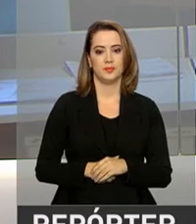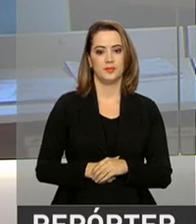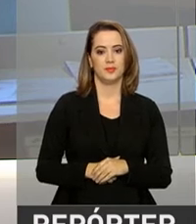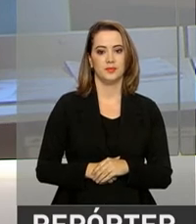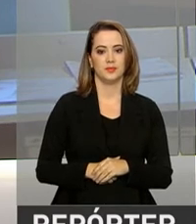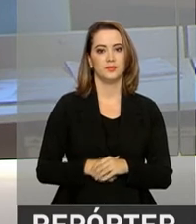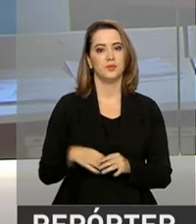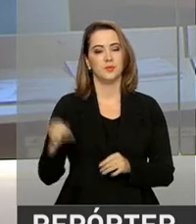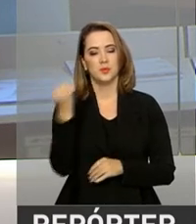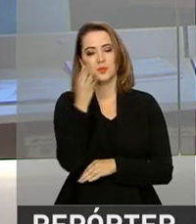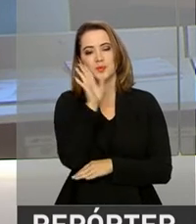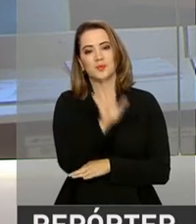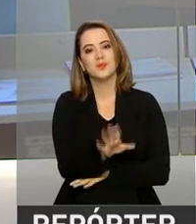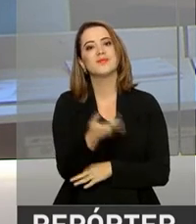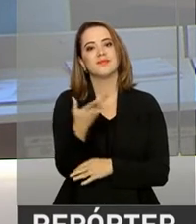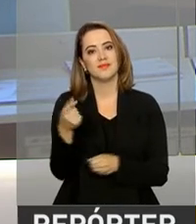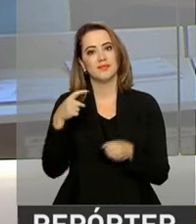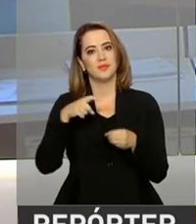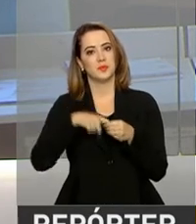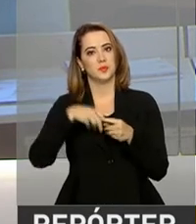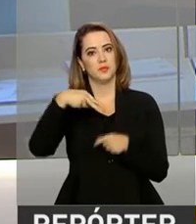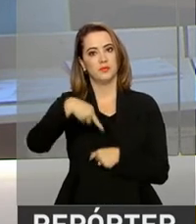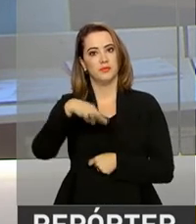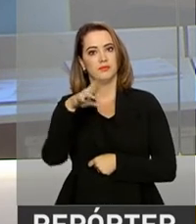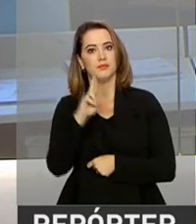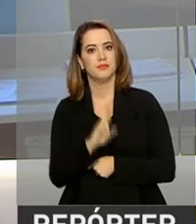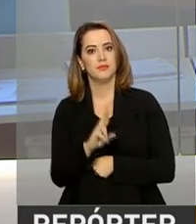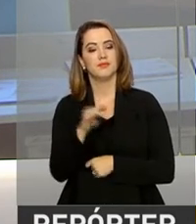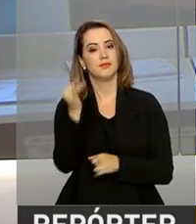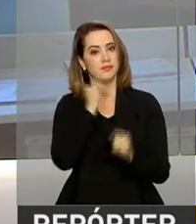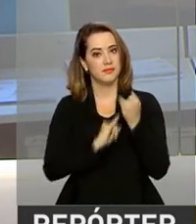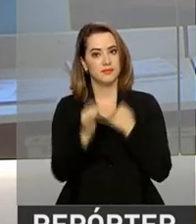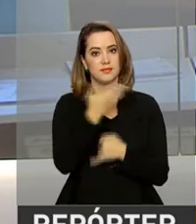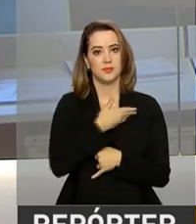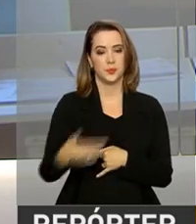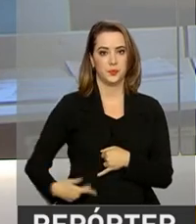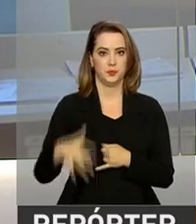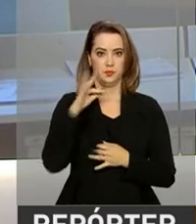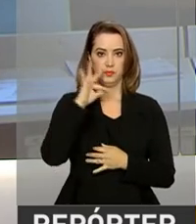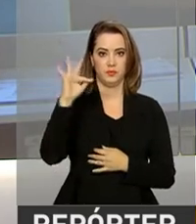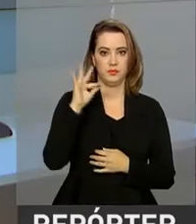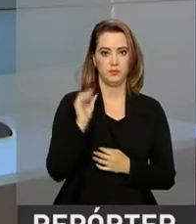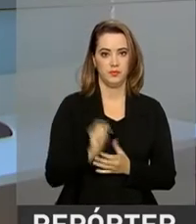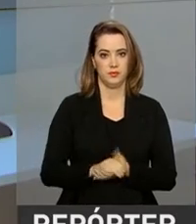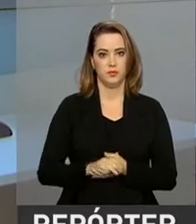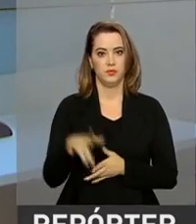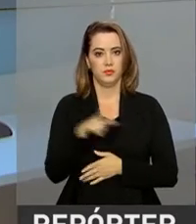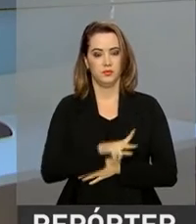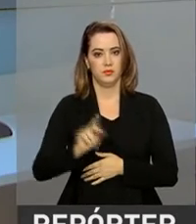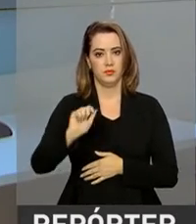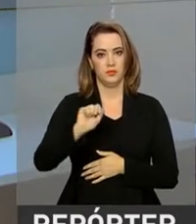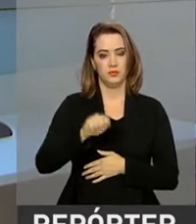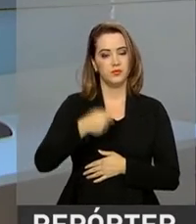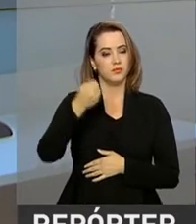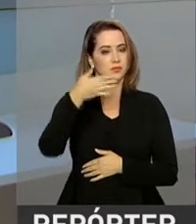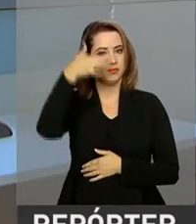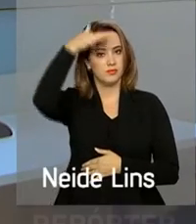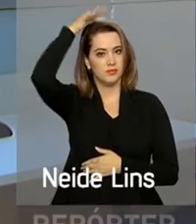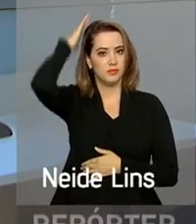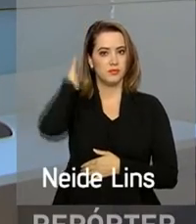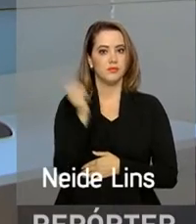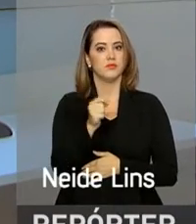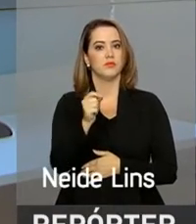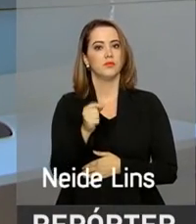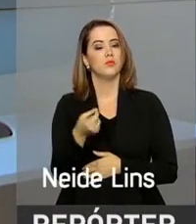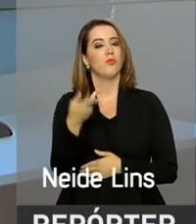olá boa tarde estamos de volta com repórter nbr e as notícias do governo federal o presidente em exercício michel